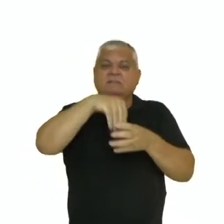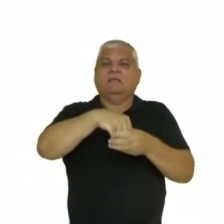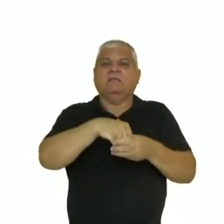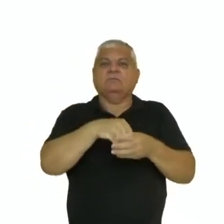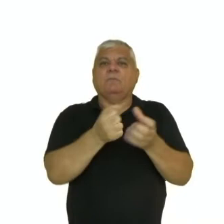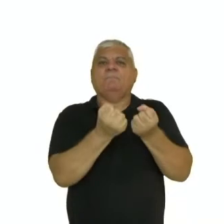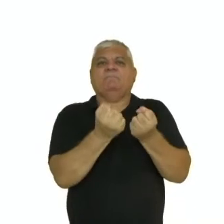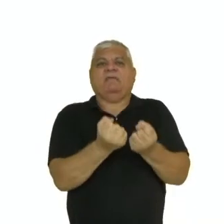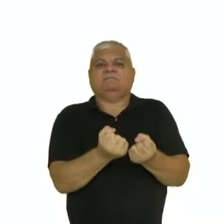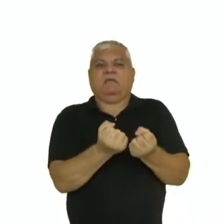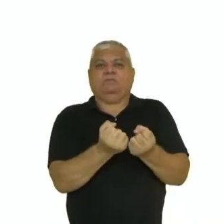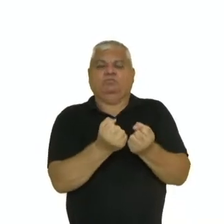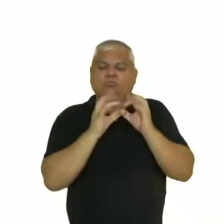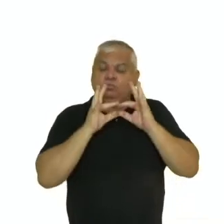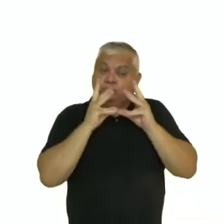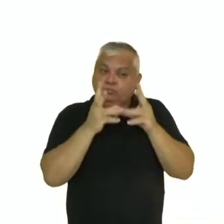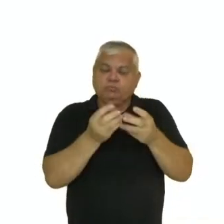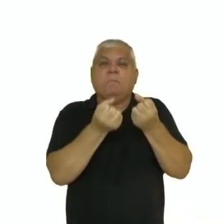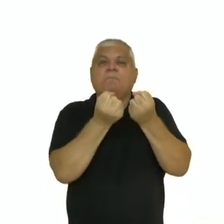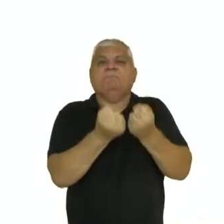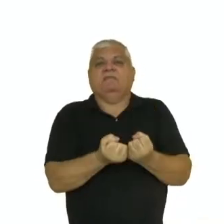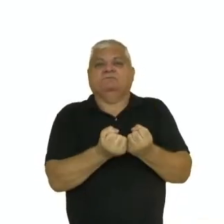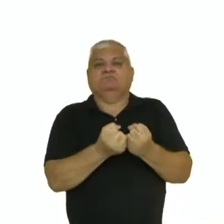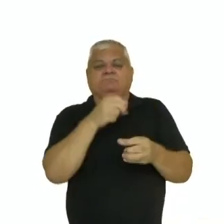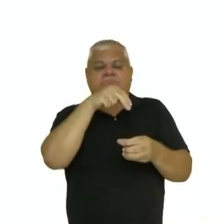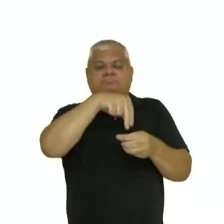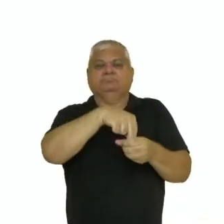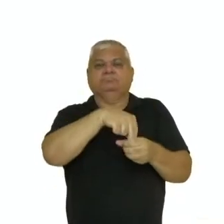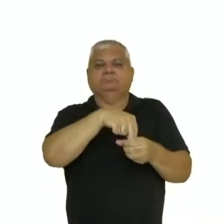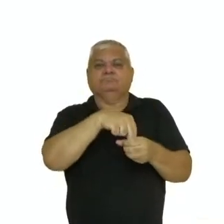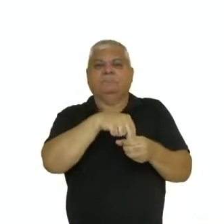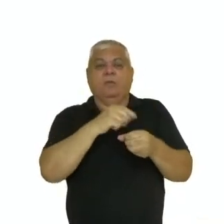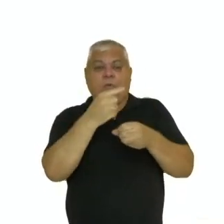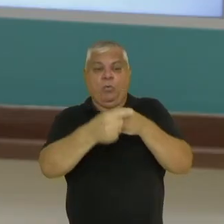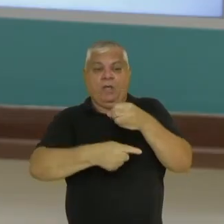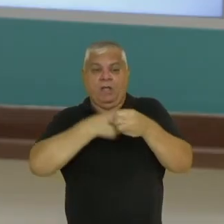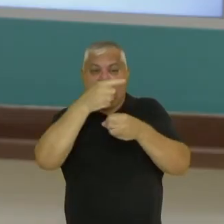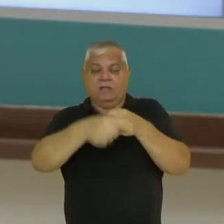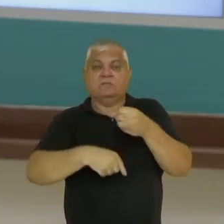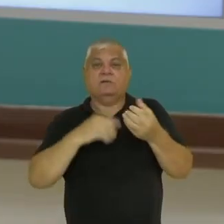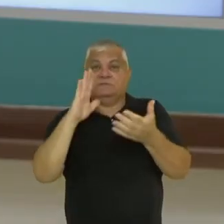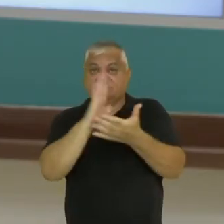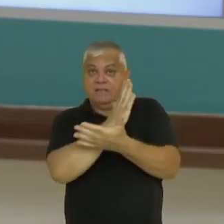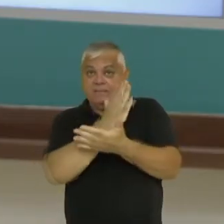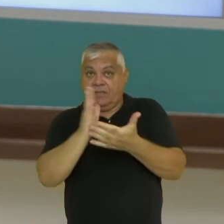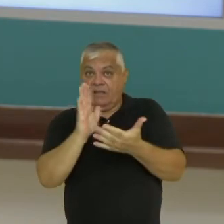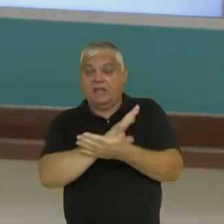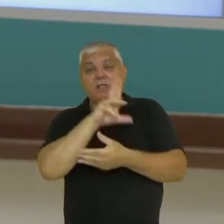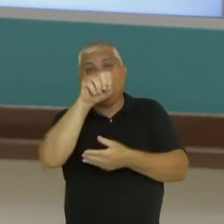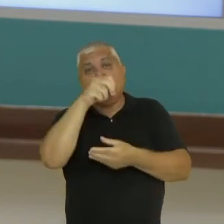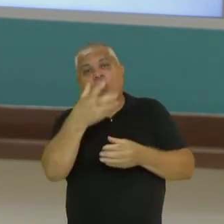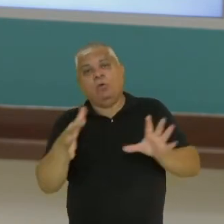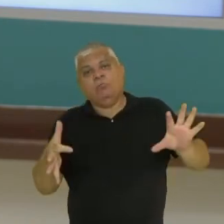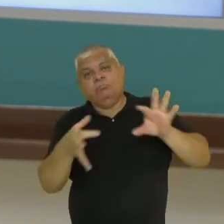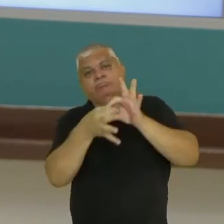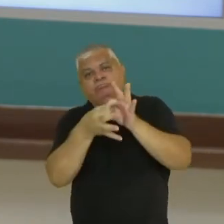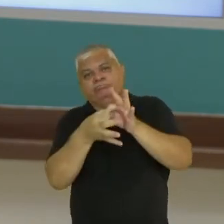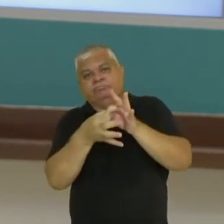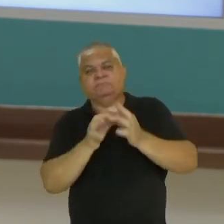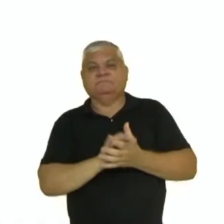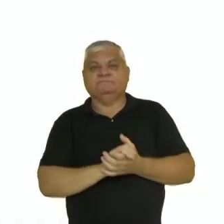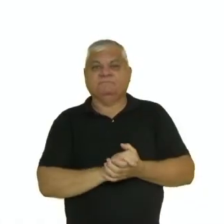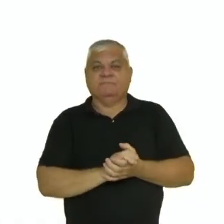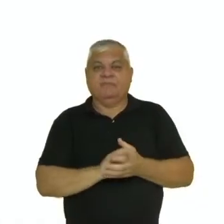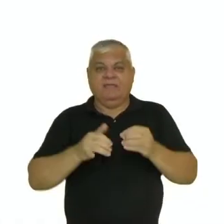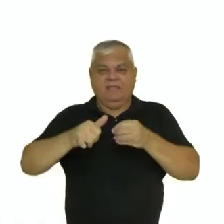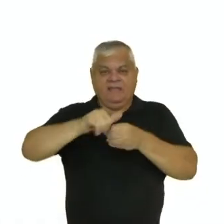contém praticamente toda a massa do átomo. O núcleo do átomo pode ser dividido ou fundido. E a eletrosfera é